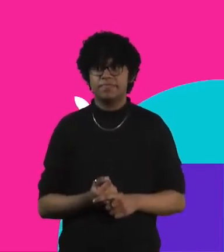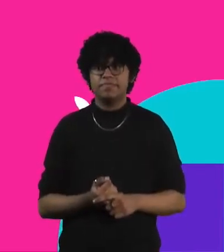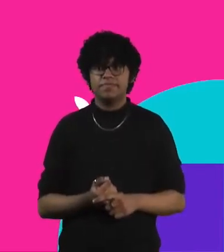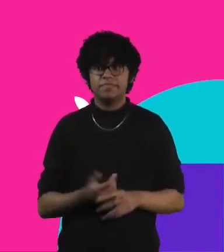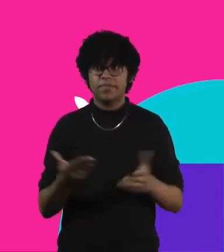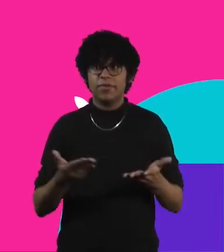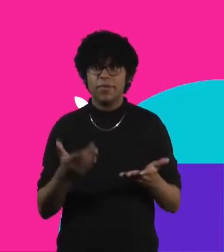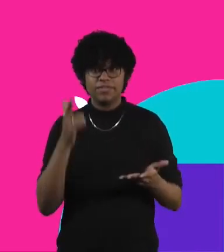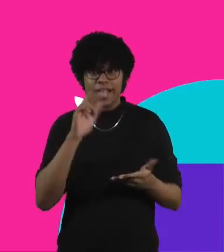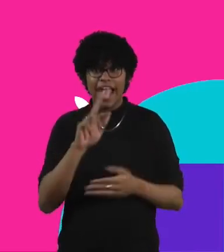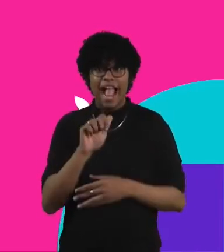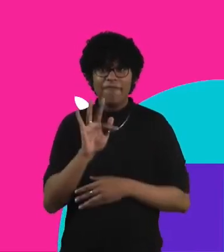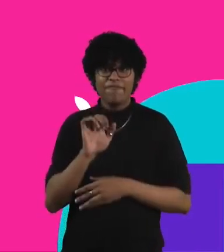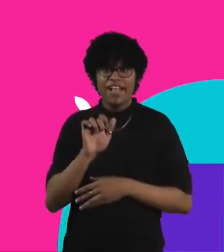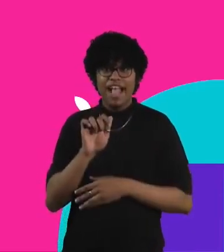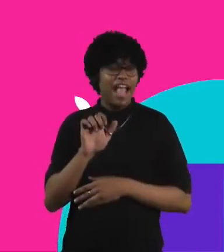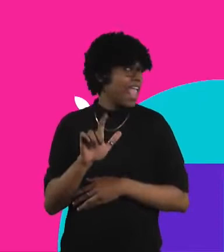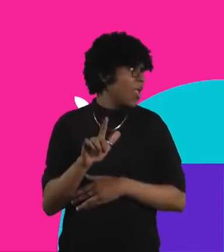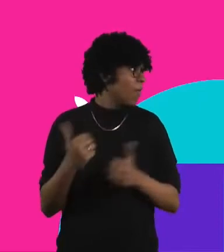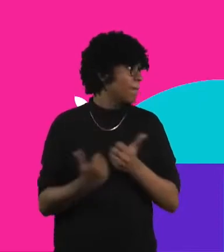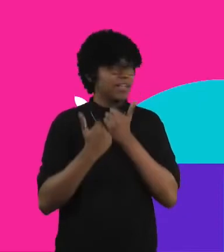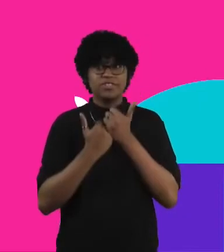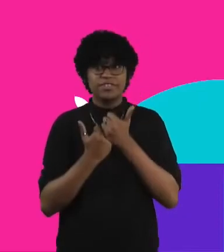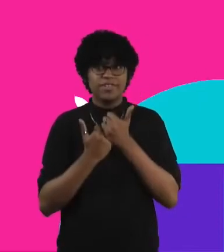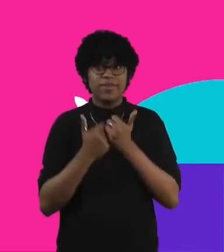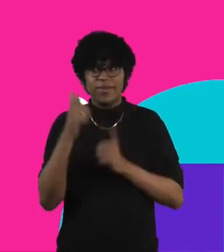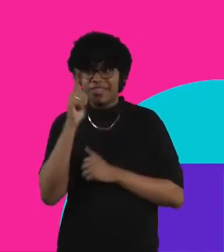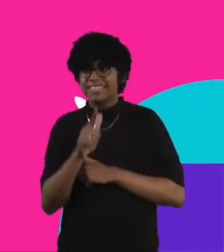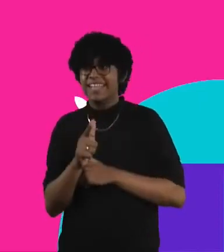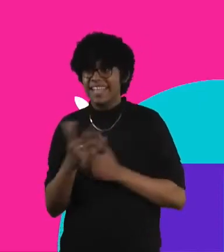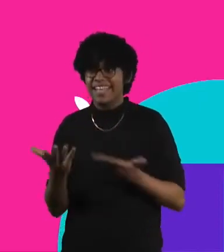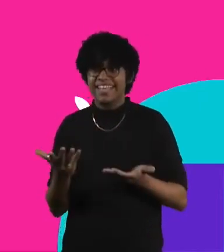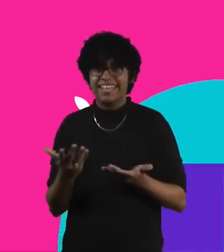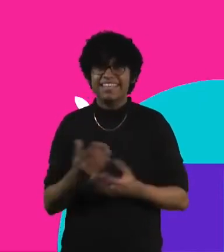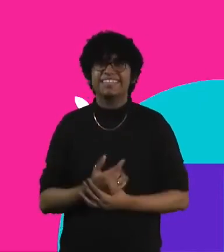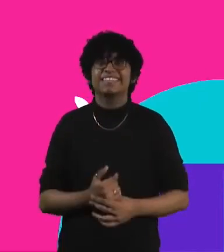foi, Rafael. Obrigado. Rafael está me ajudando aqui. Estamos operando sem instrumentos hoje.